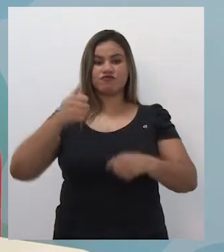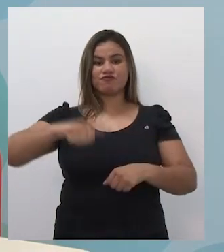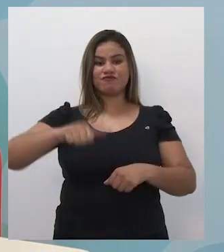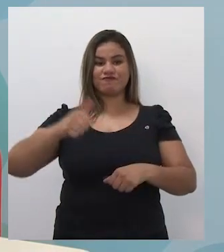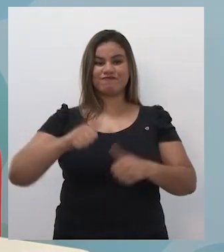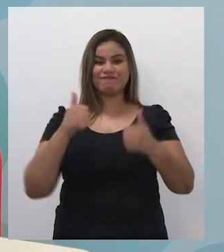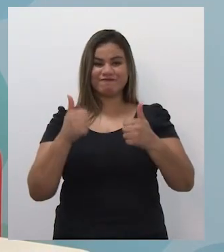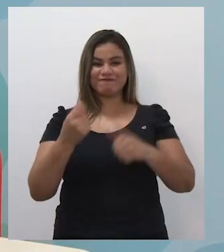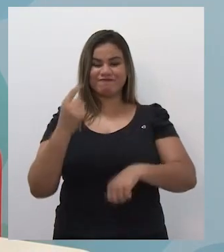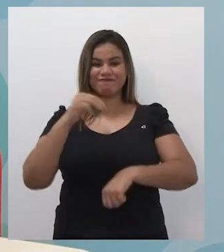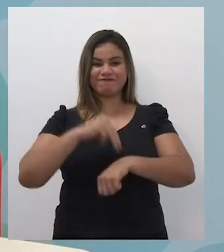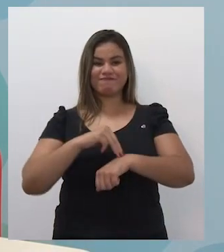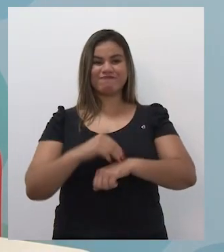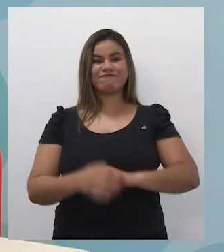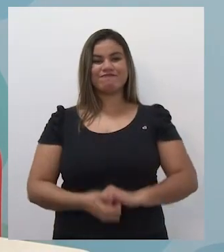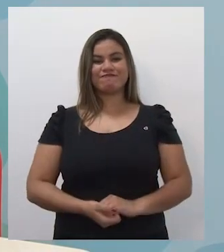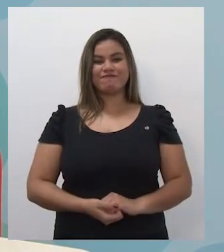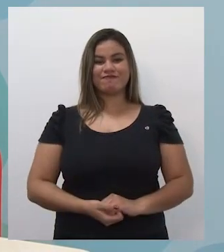avaliação. 1 minuto na tela.